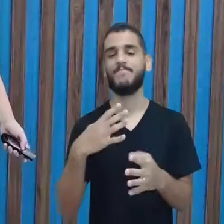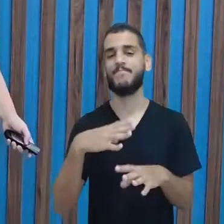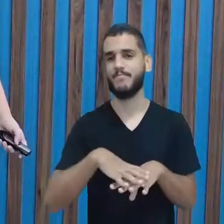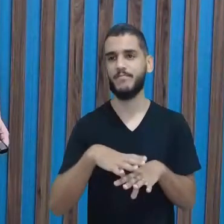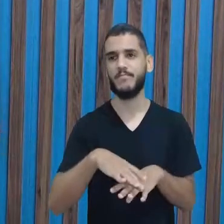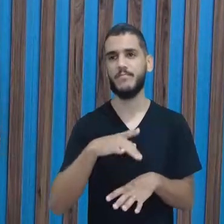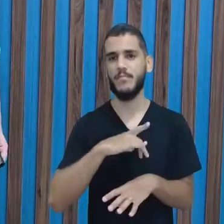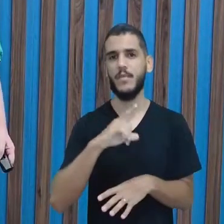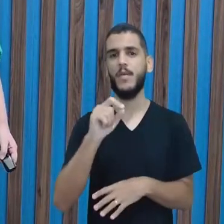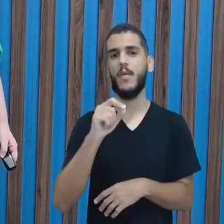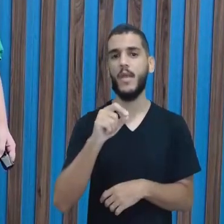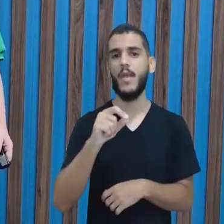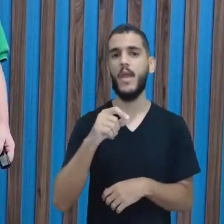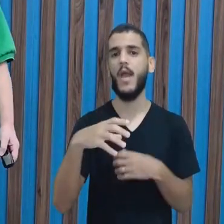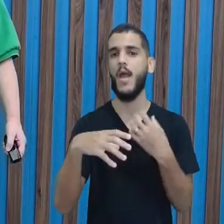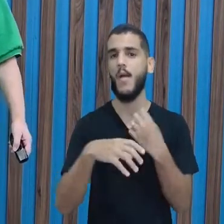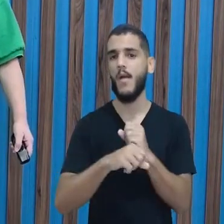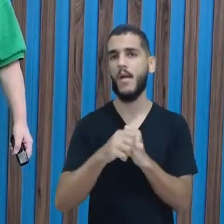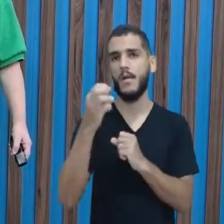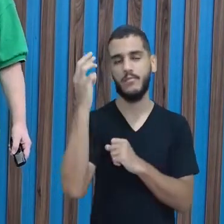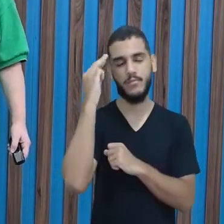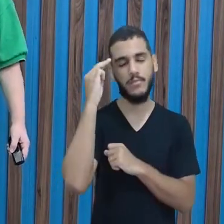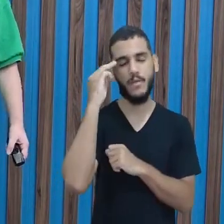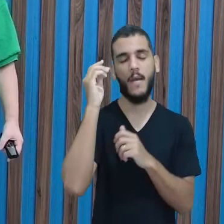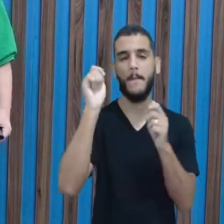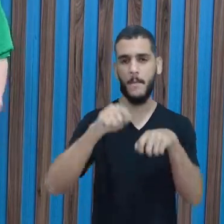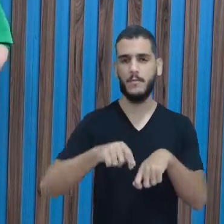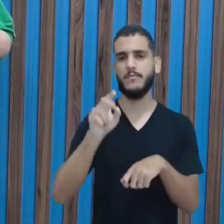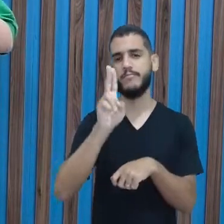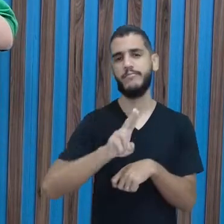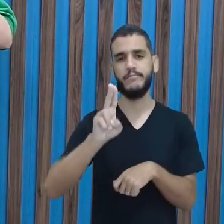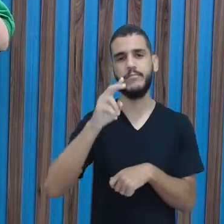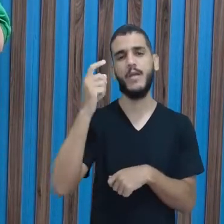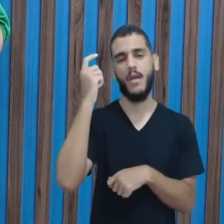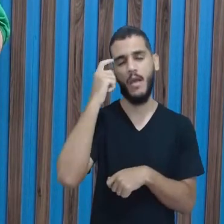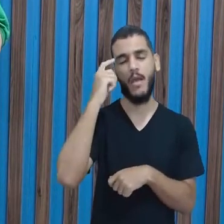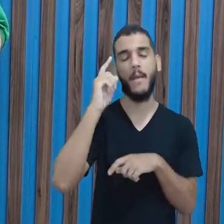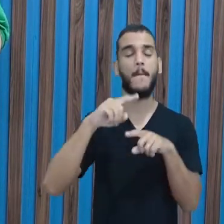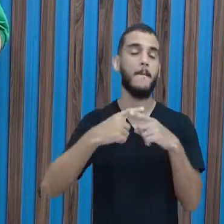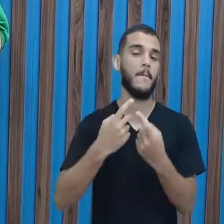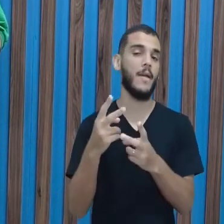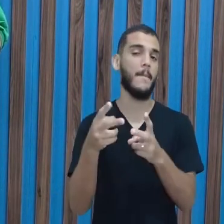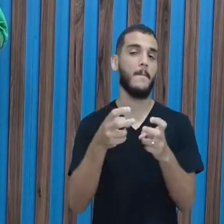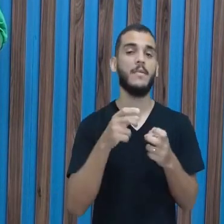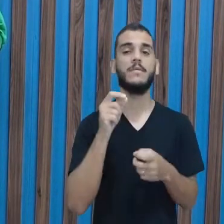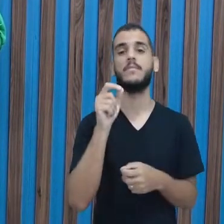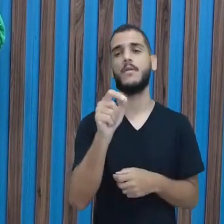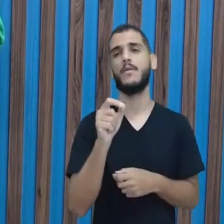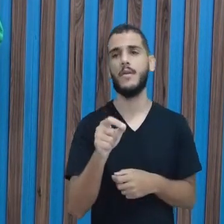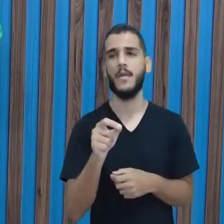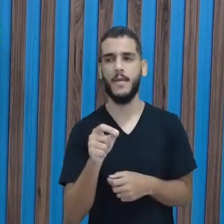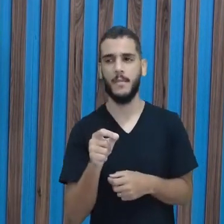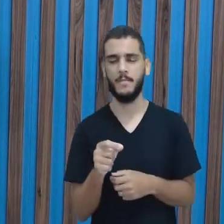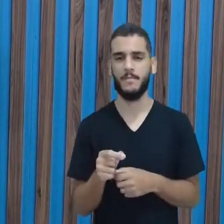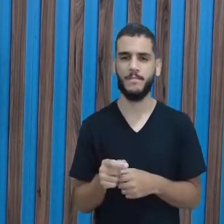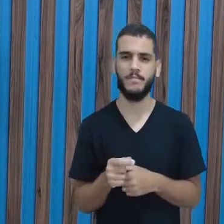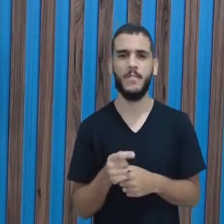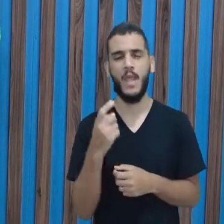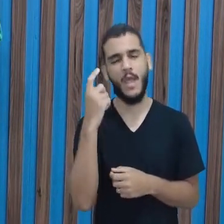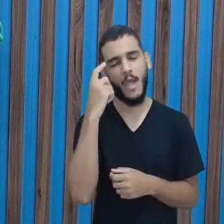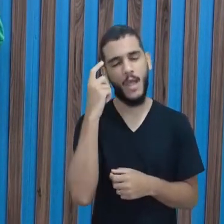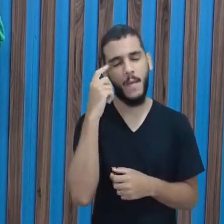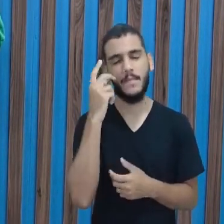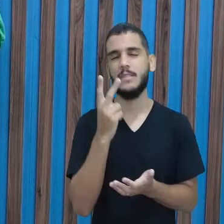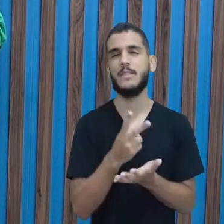cálculo mental. É verdade. Você pode fazer na cabeça. Mas vocês vão perceber que a gente faz na cabeça coisas